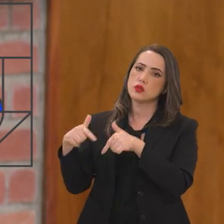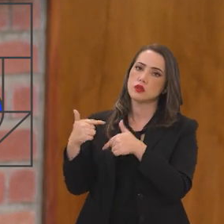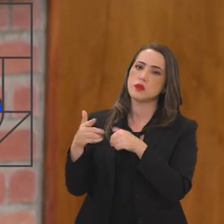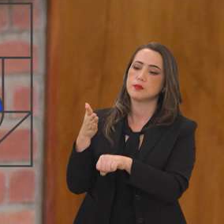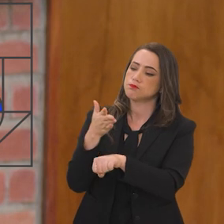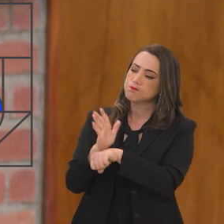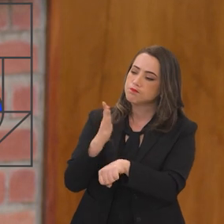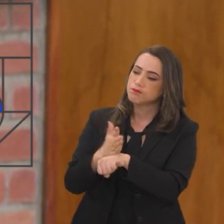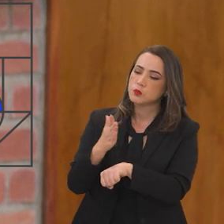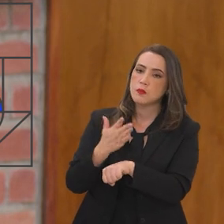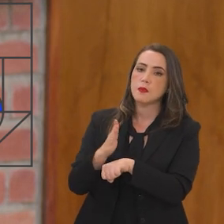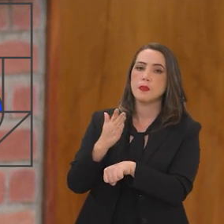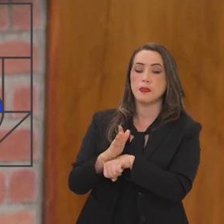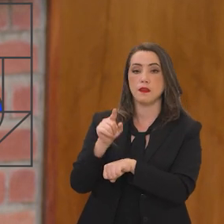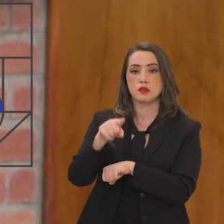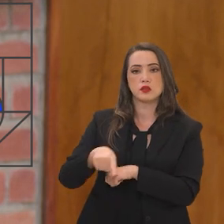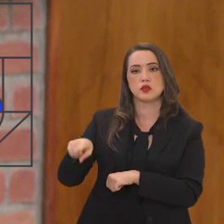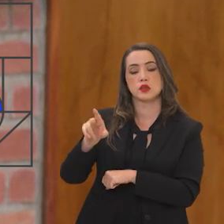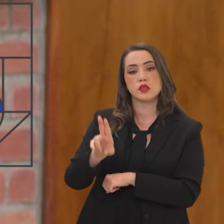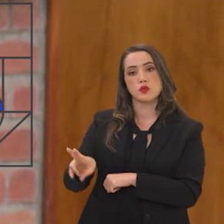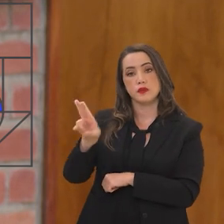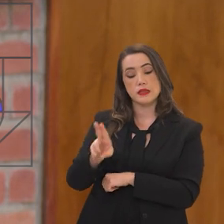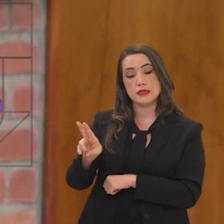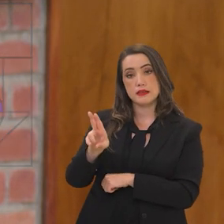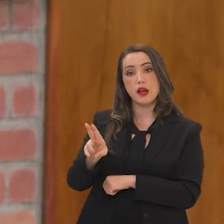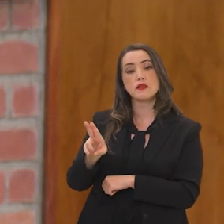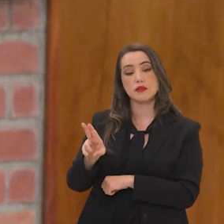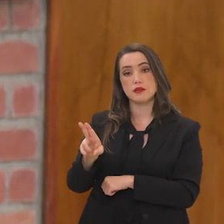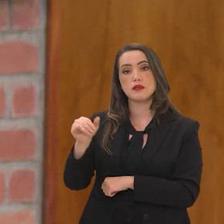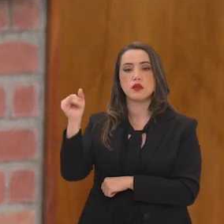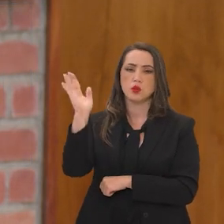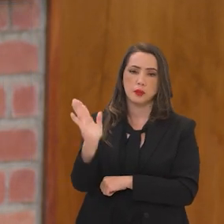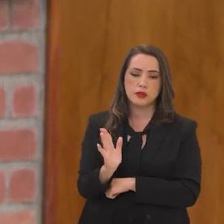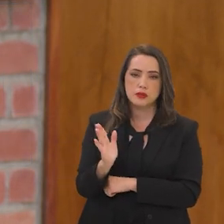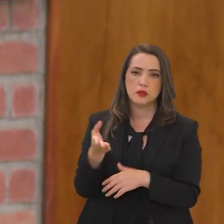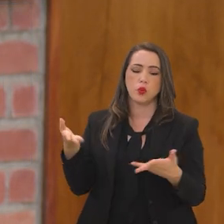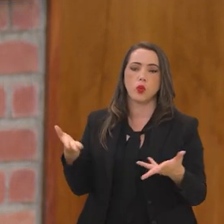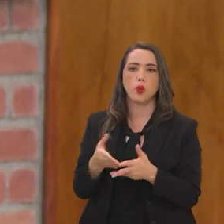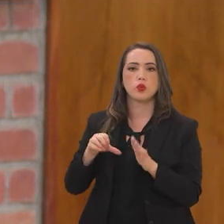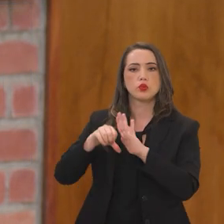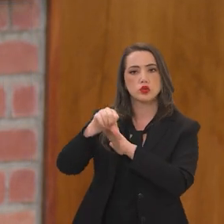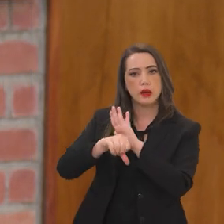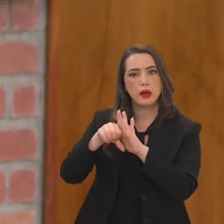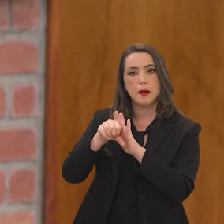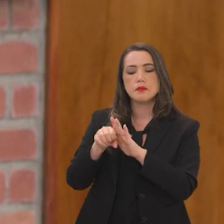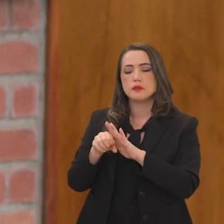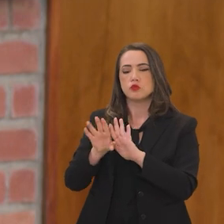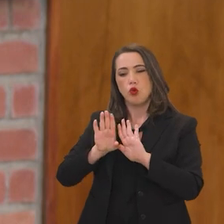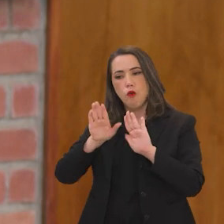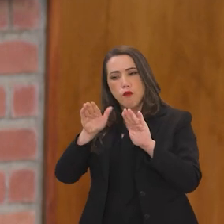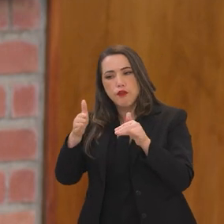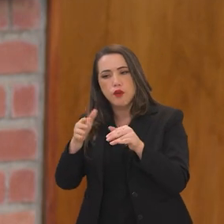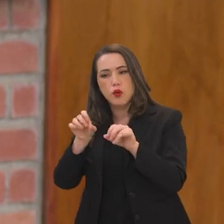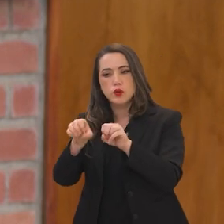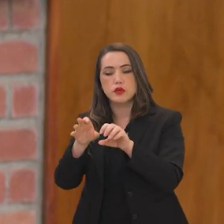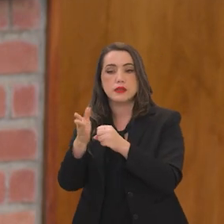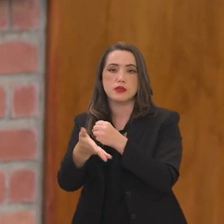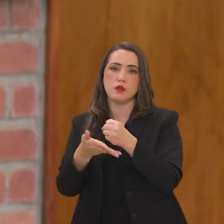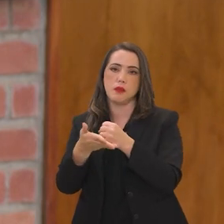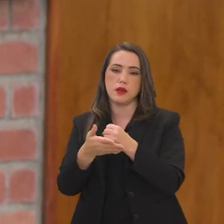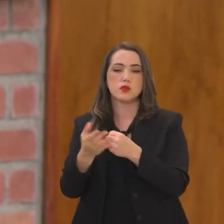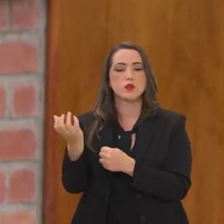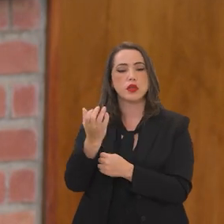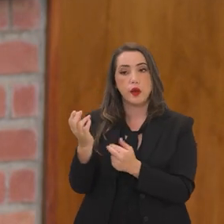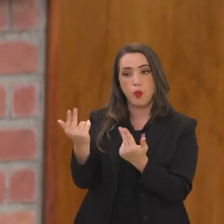de qualificar a capacidade das universidades brasileiras então que a Capes faz agora com a Educação Básica exatamente mesmo